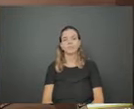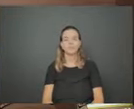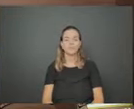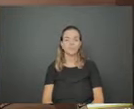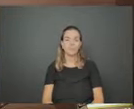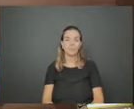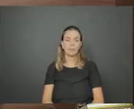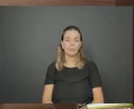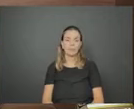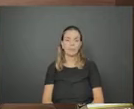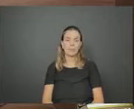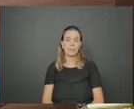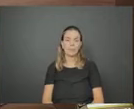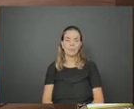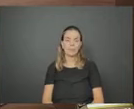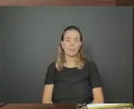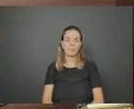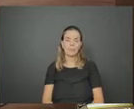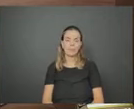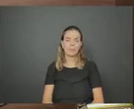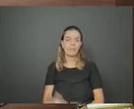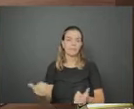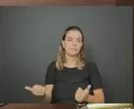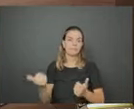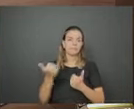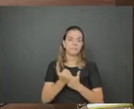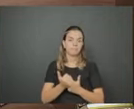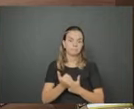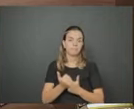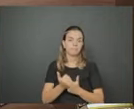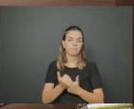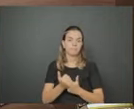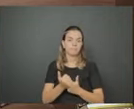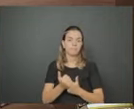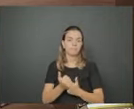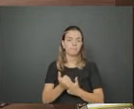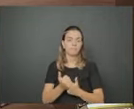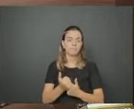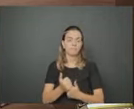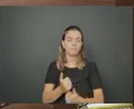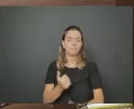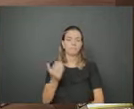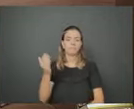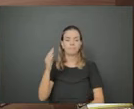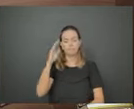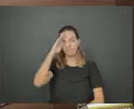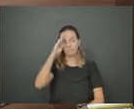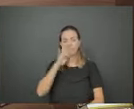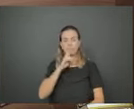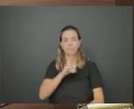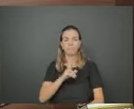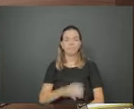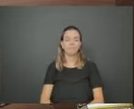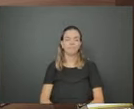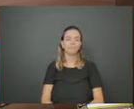Vereador, agora devolvemos então a palavra ao coronel Hudson para responder esse bloco dos vereadores.